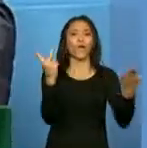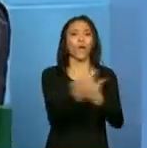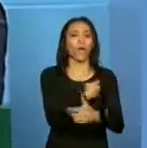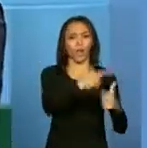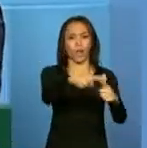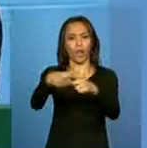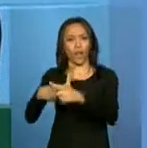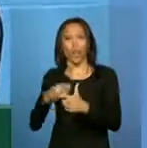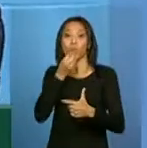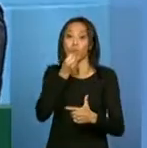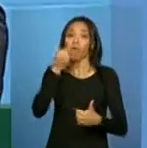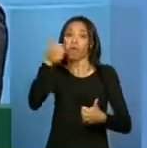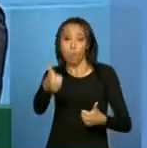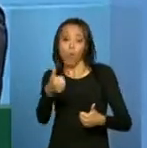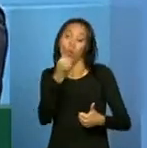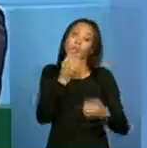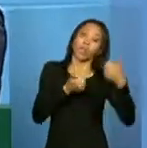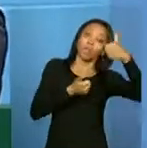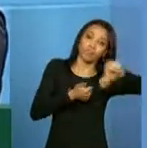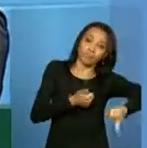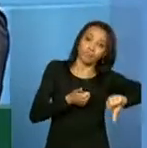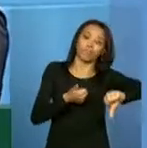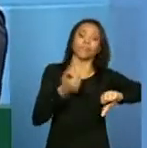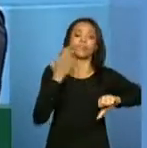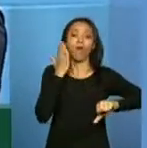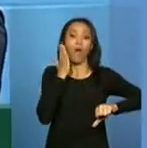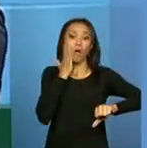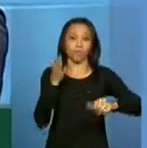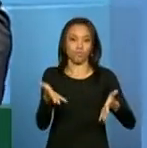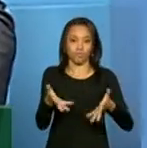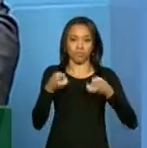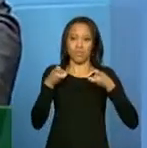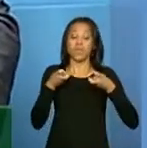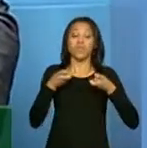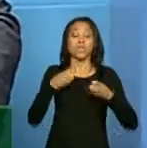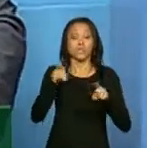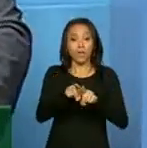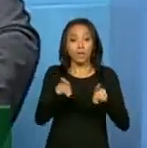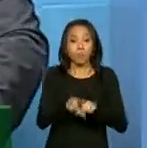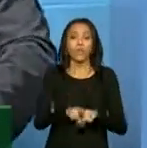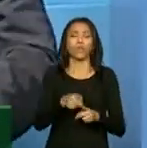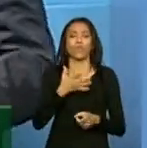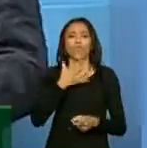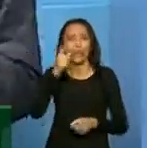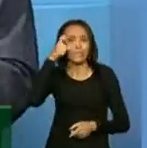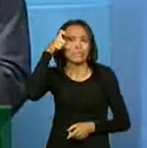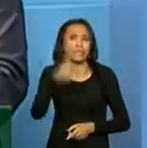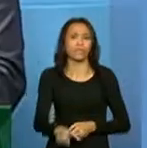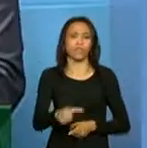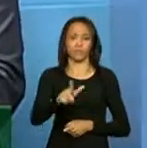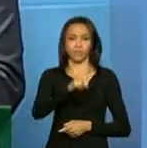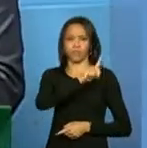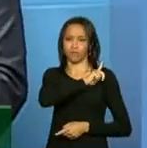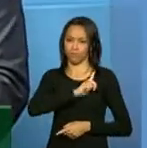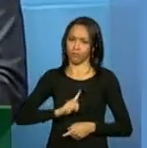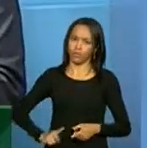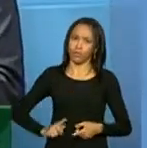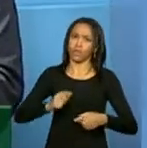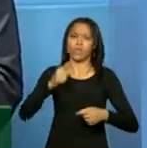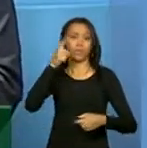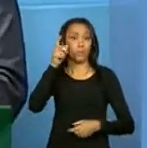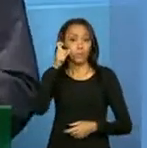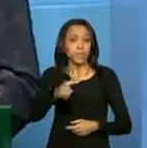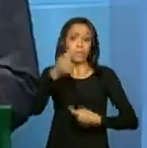e o que não funciona nessa batalha, e nós percebemos que a vontade política continua crescendo dentre os governos e também dentre